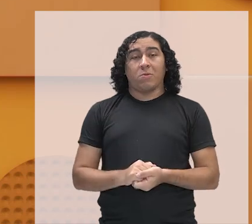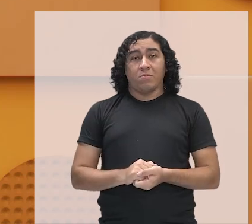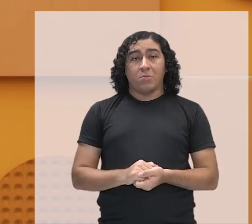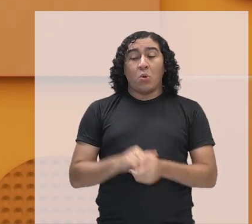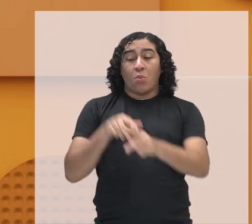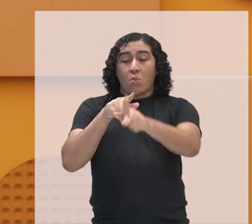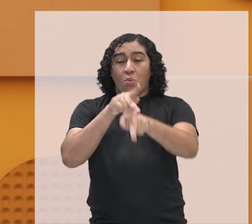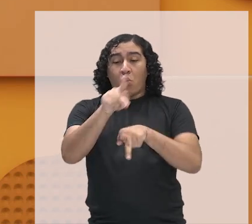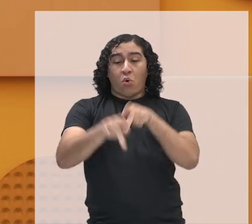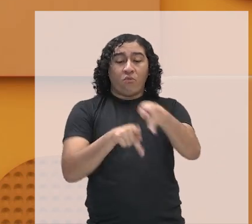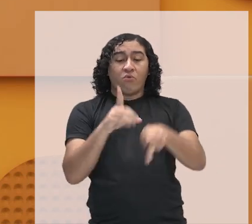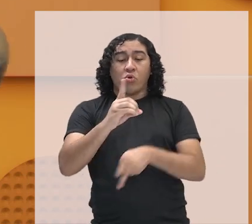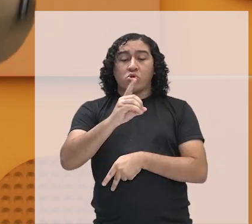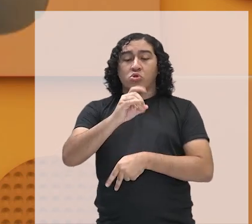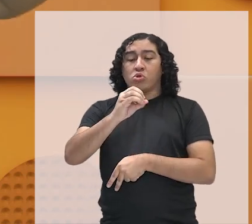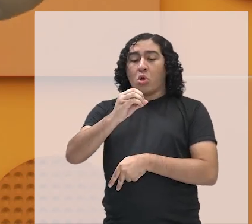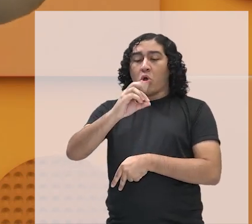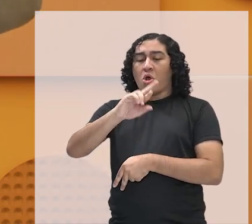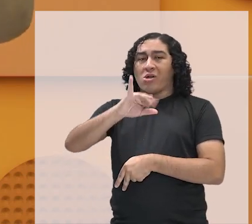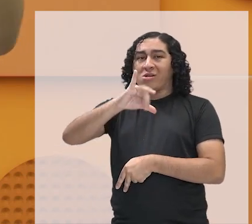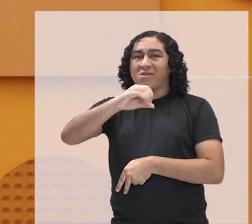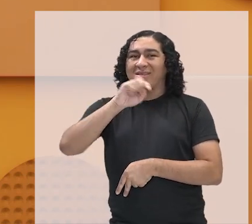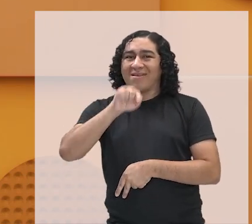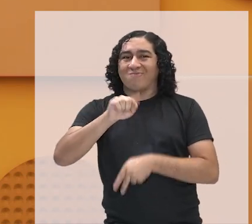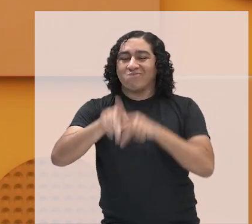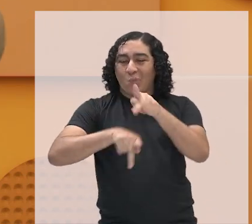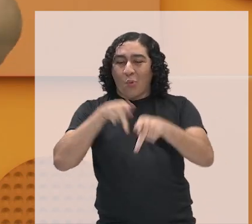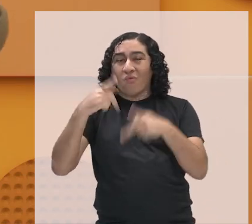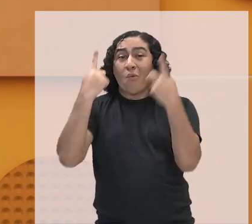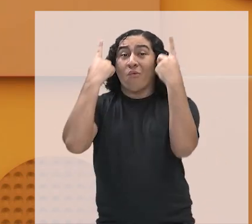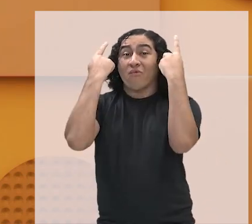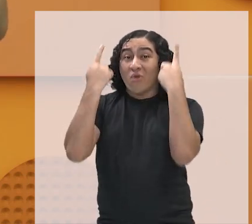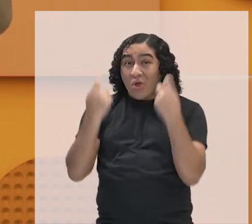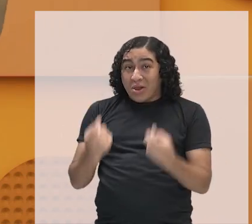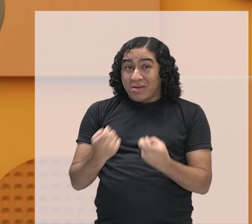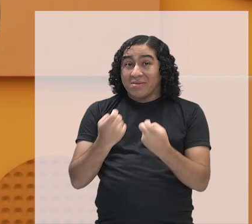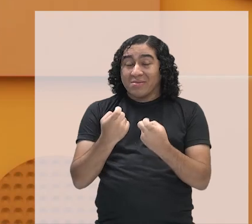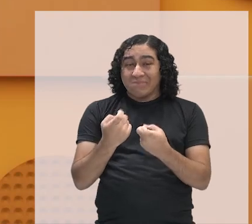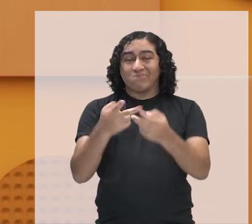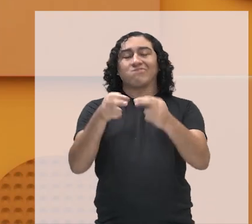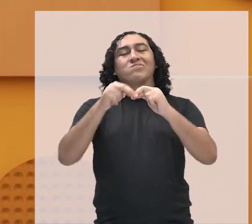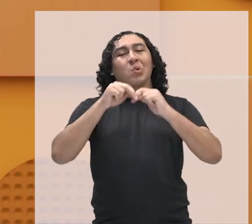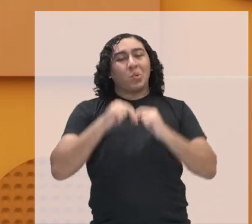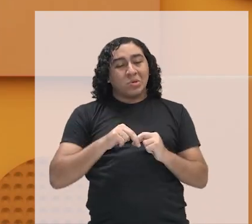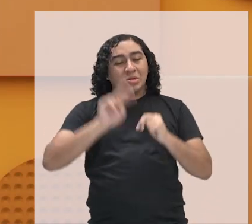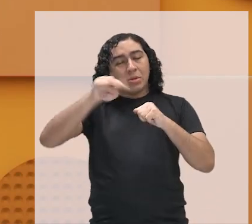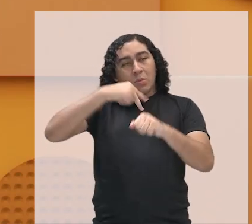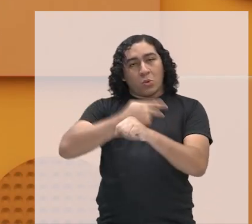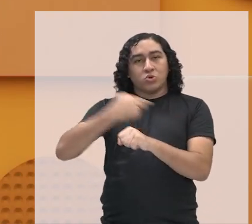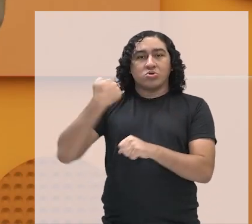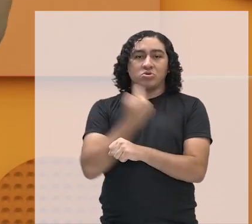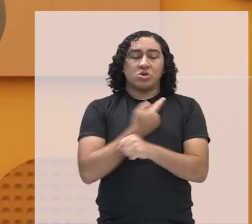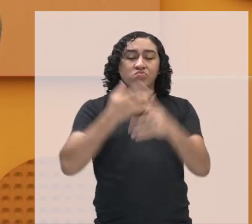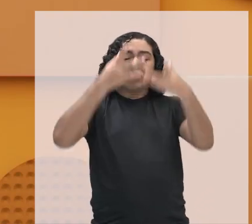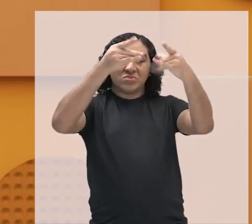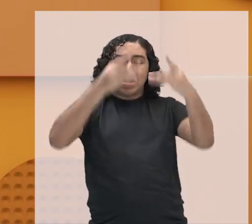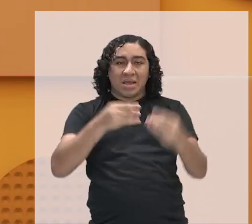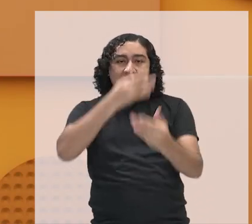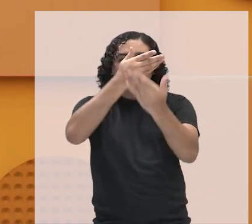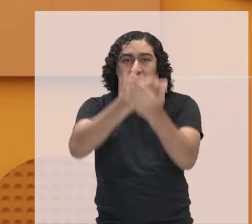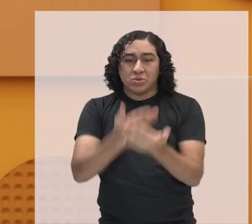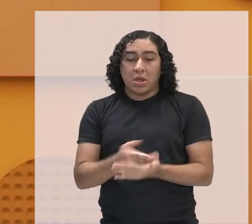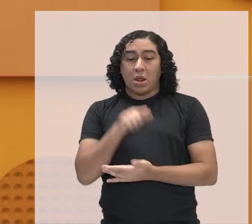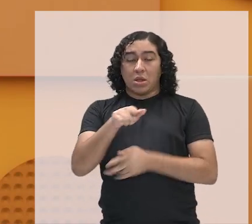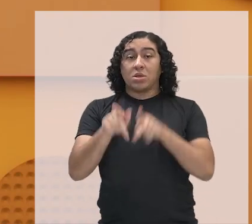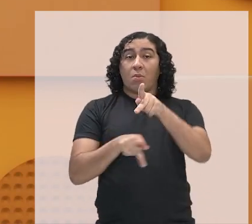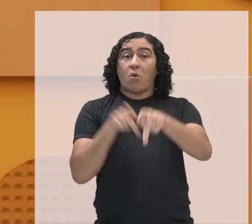aquele povo briguento. Eles são, então, aí guerreiros. Exatamente por isso que daqui a pouco nós vamos ver, né, que eles vão ser aí, vão